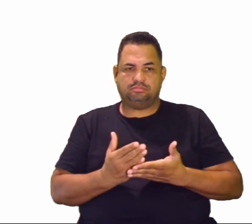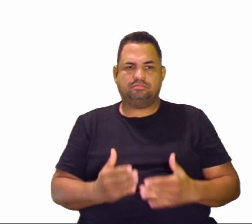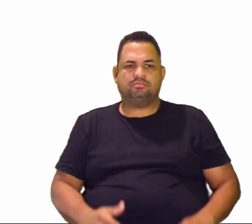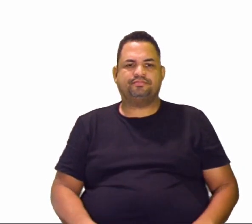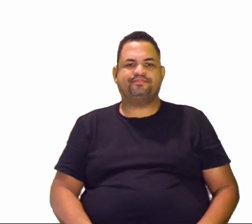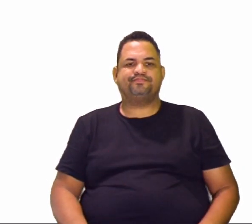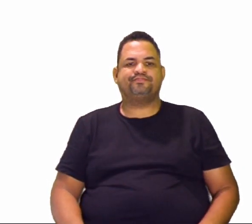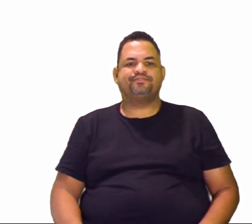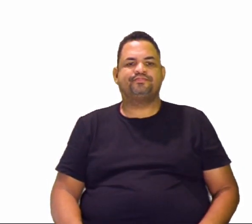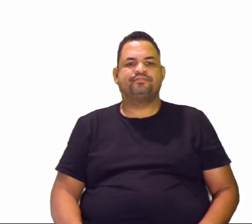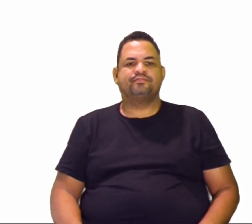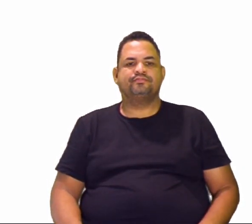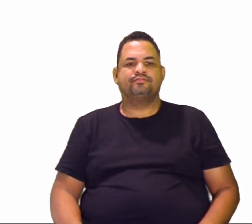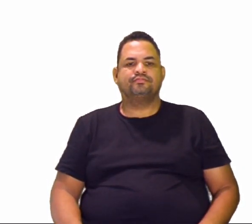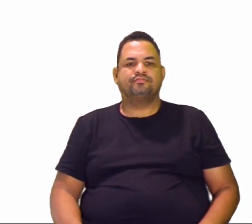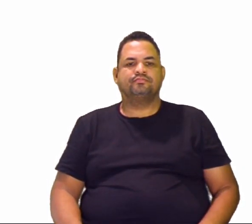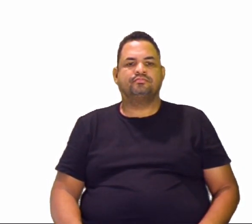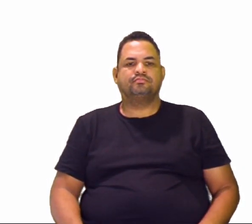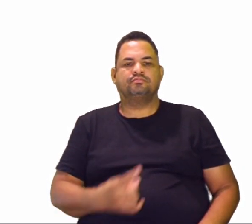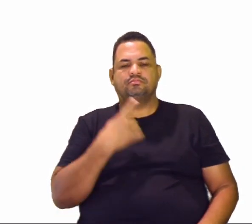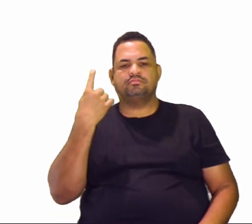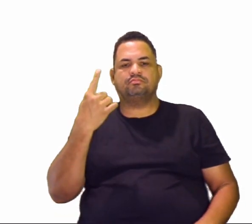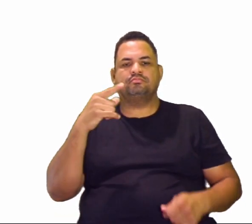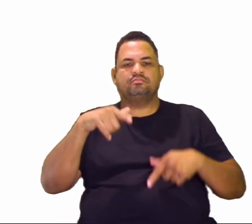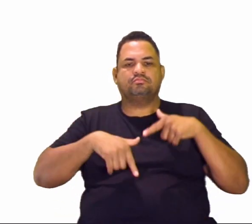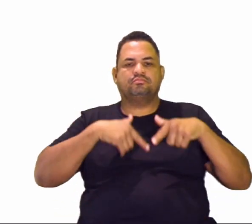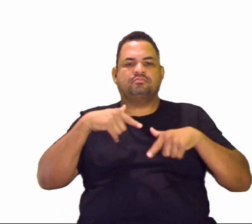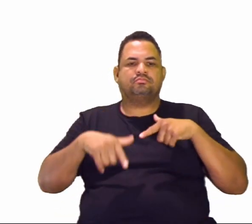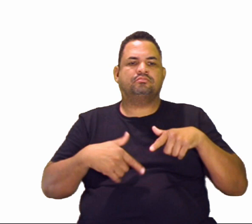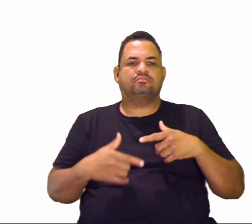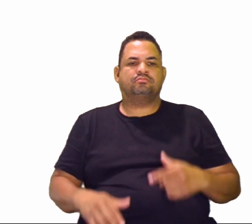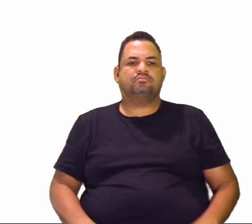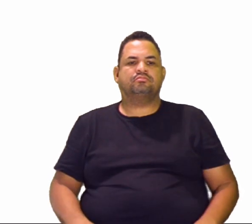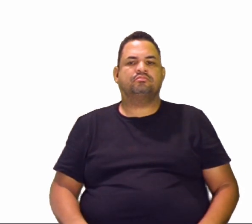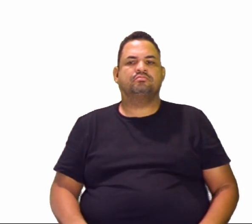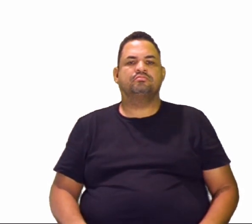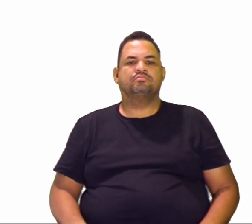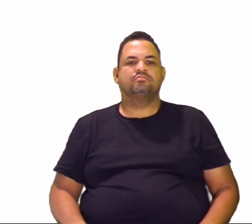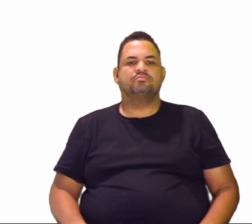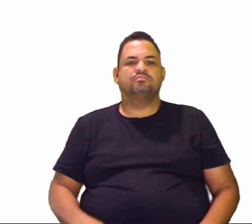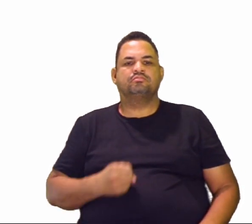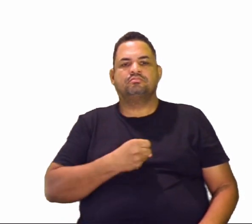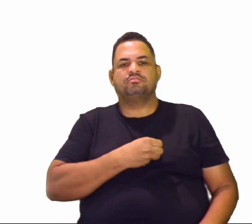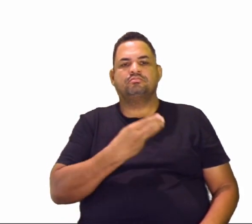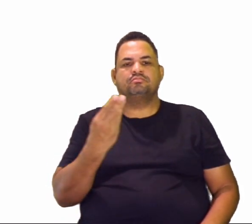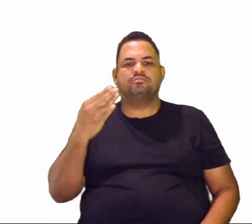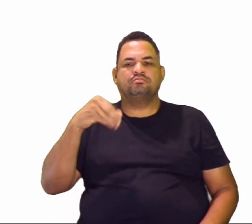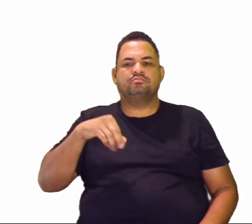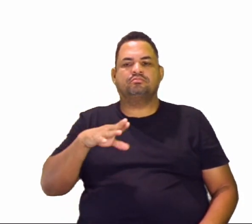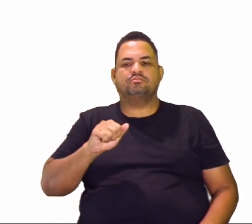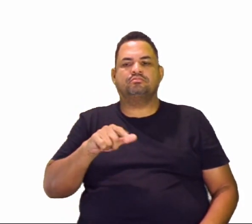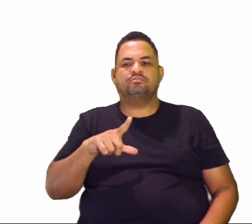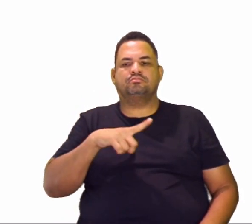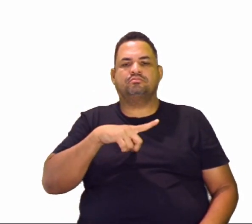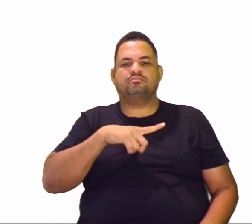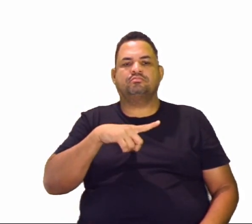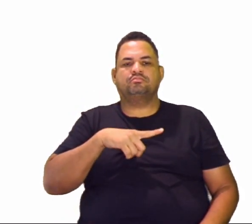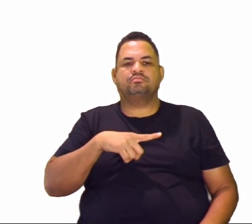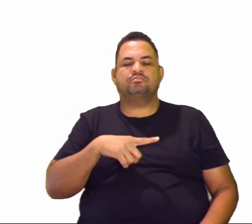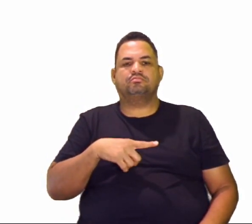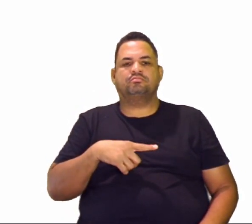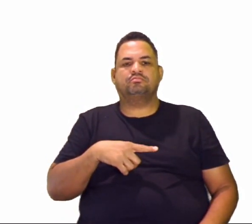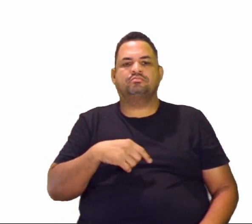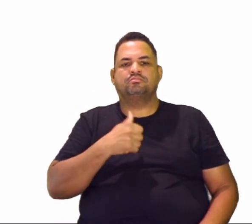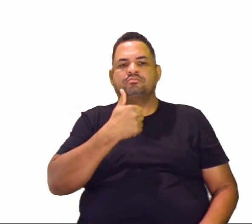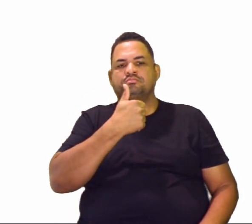aí, nós vamos trabalhar com descobrir quantos mols existem